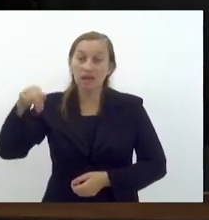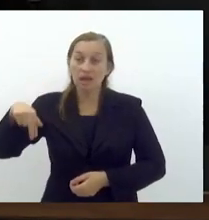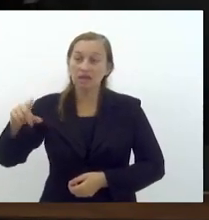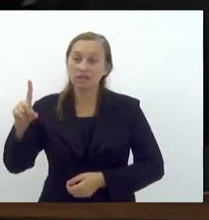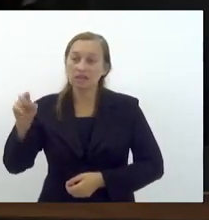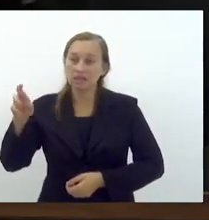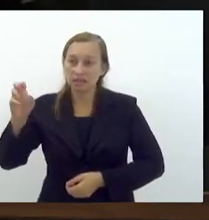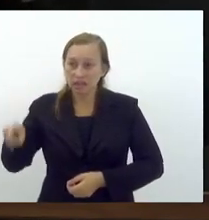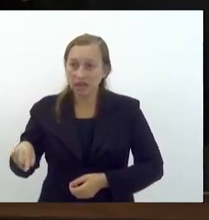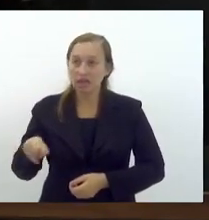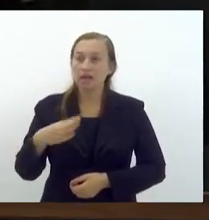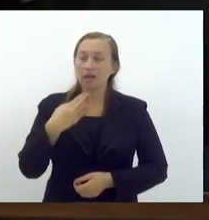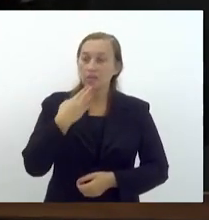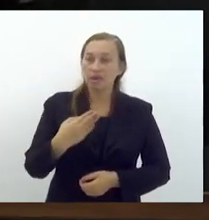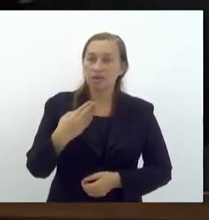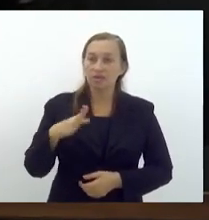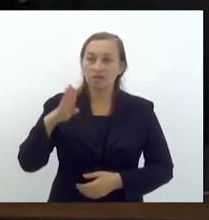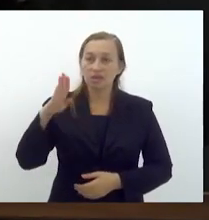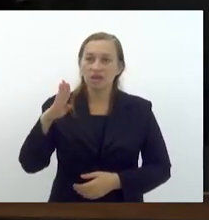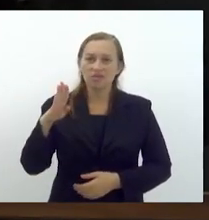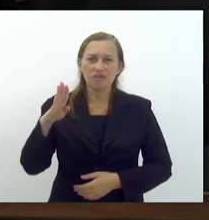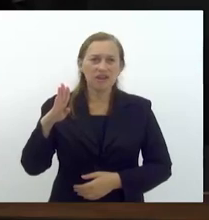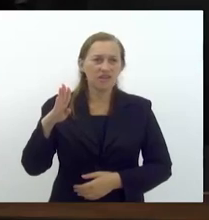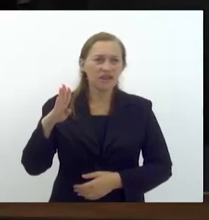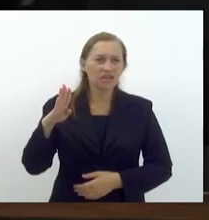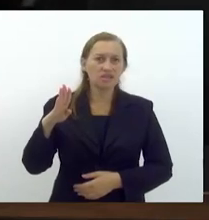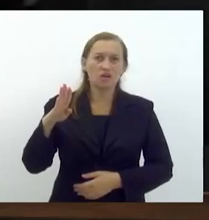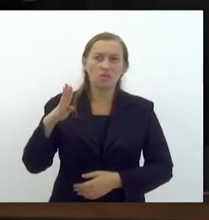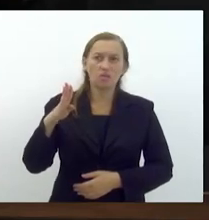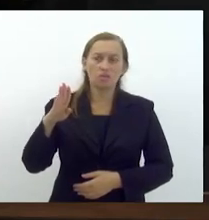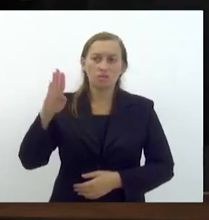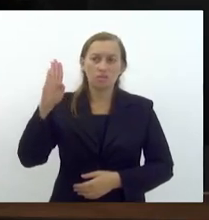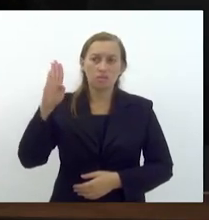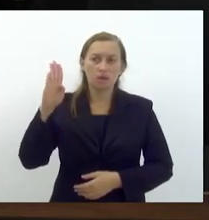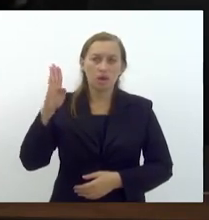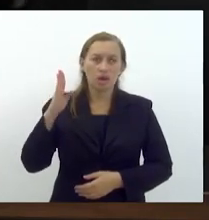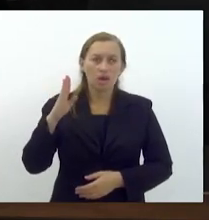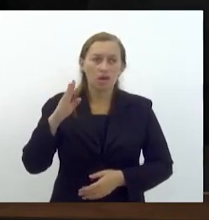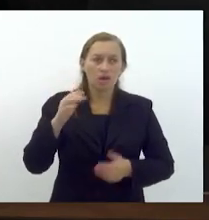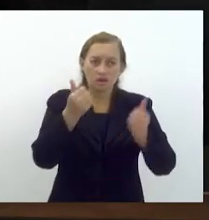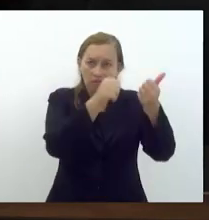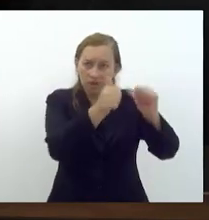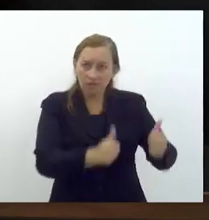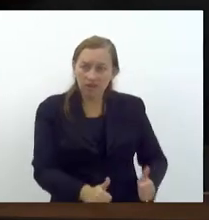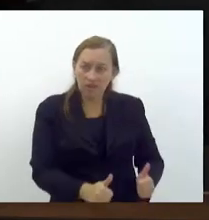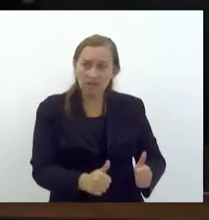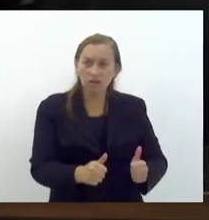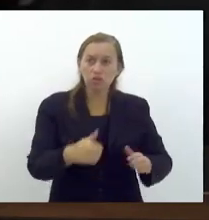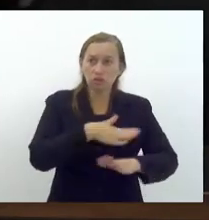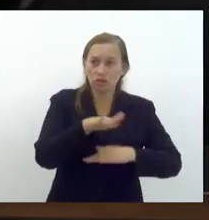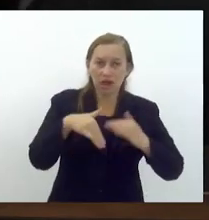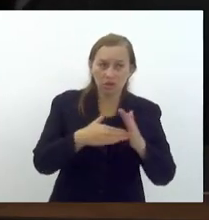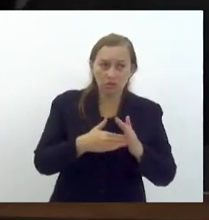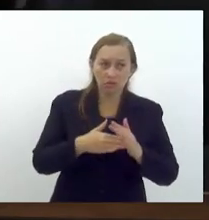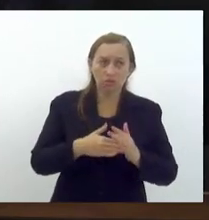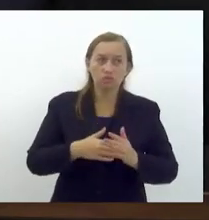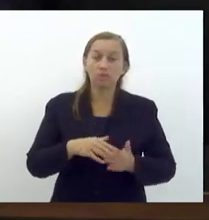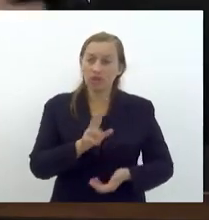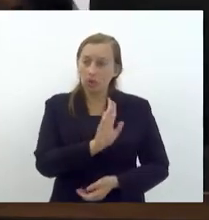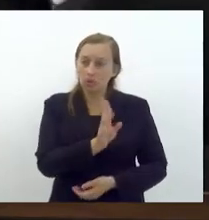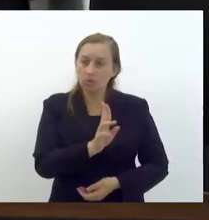verificação nominal pendendo de pareceres das comissões no momento oportuna senhora